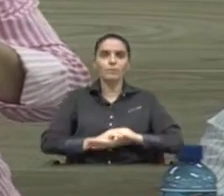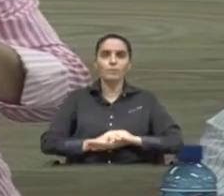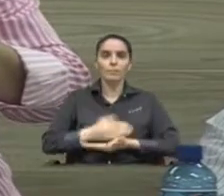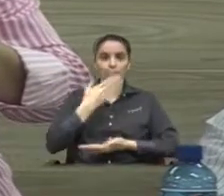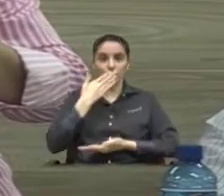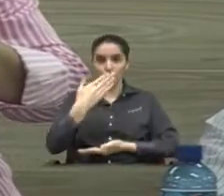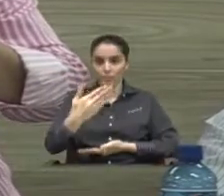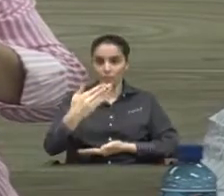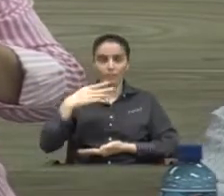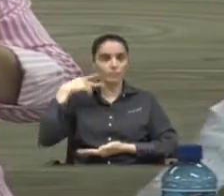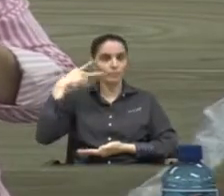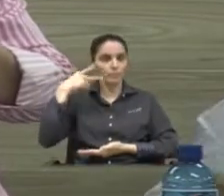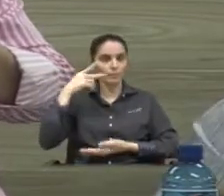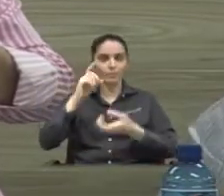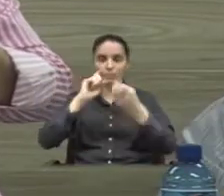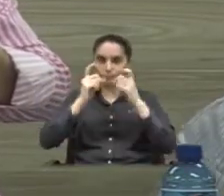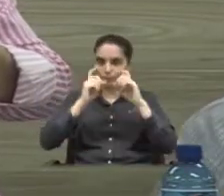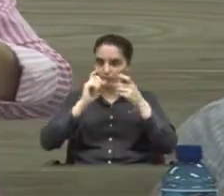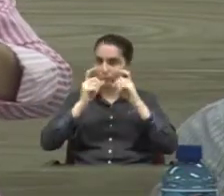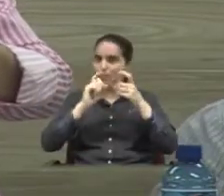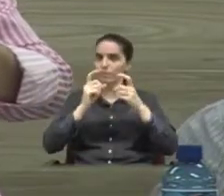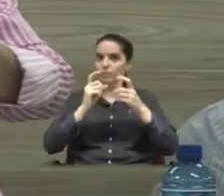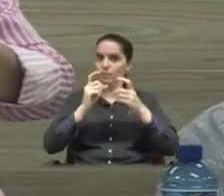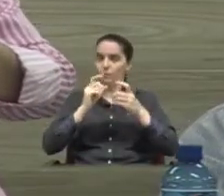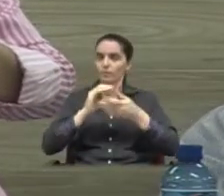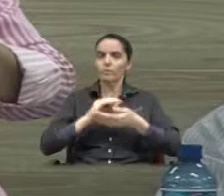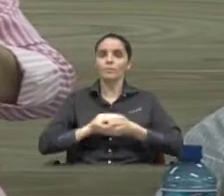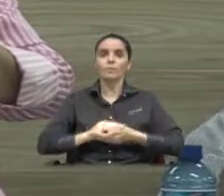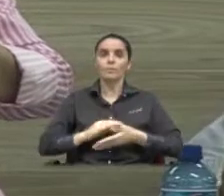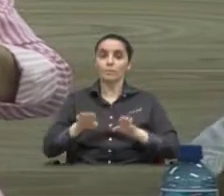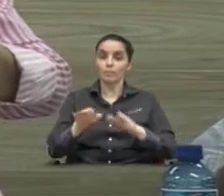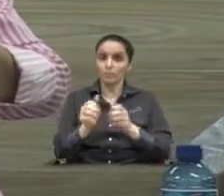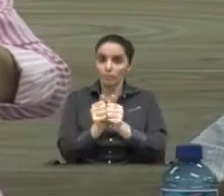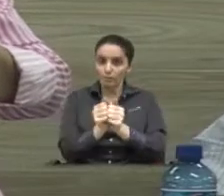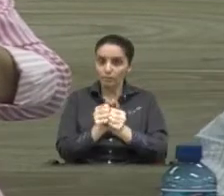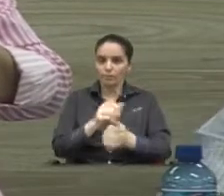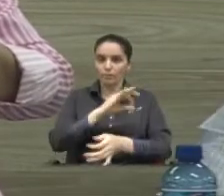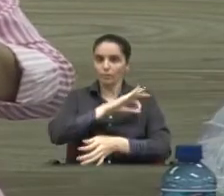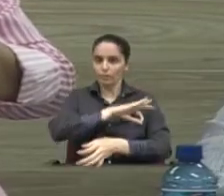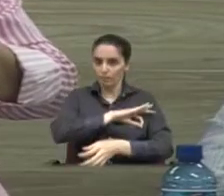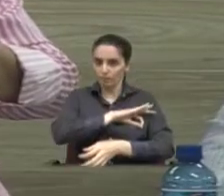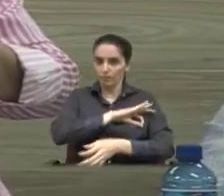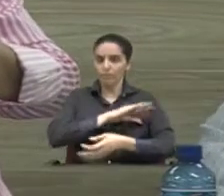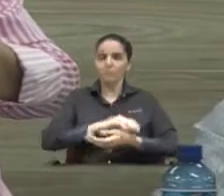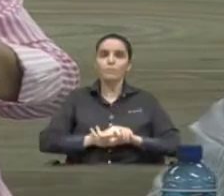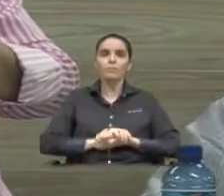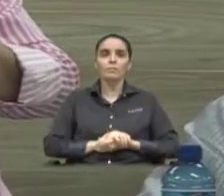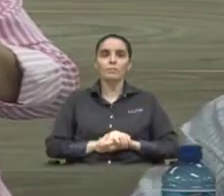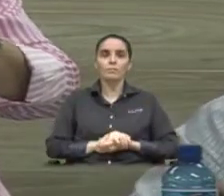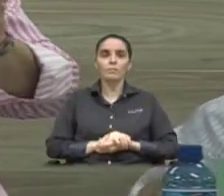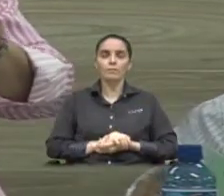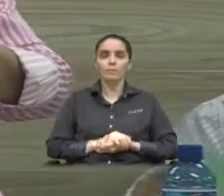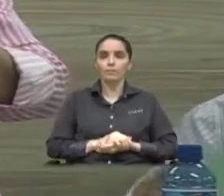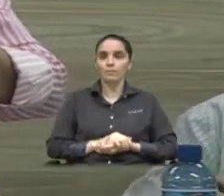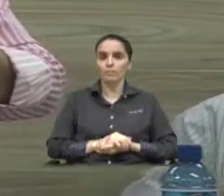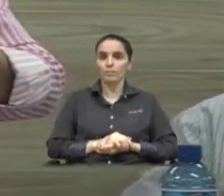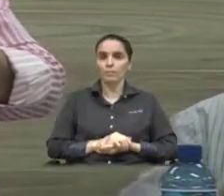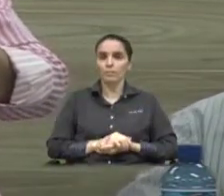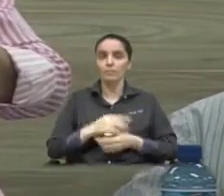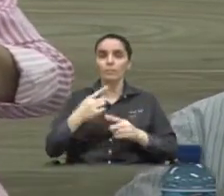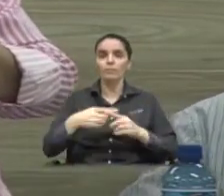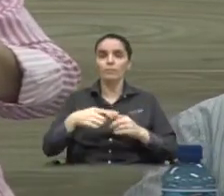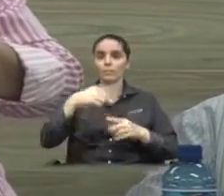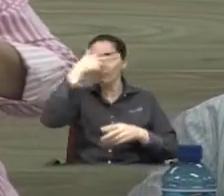os vereadores e em atitudes com a Polícia Central, que foi lá, para justamente não haver aquilo de